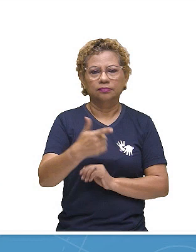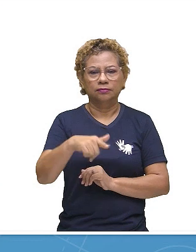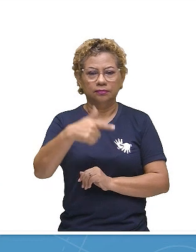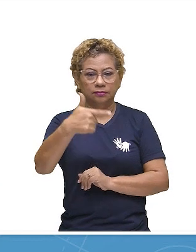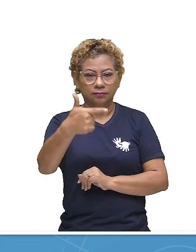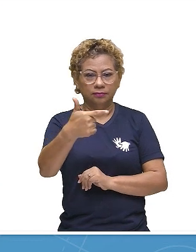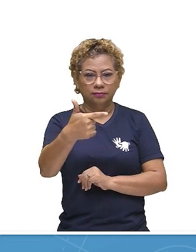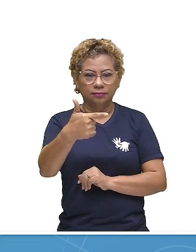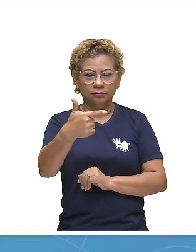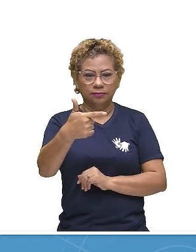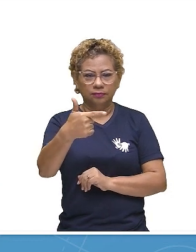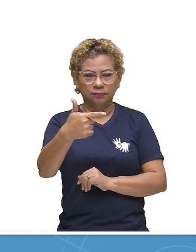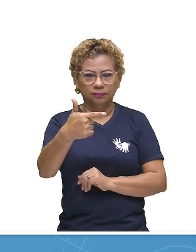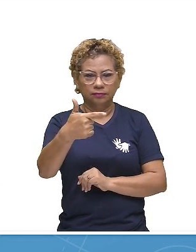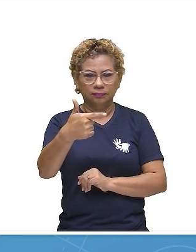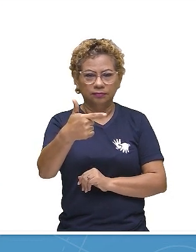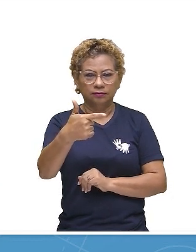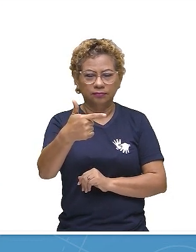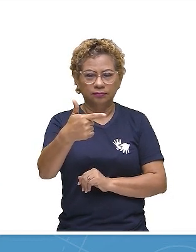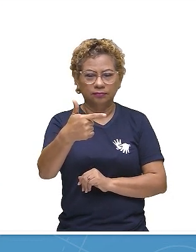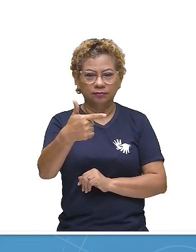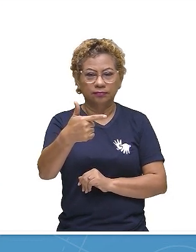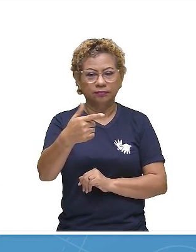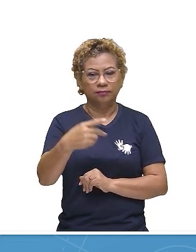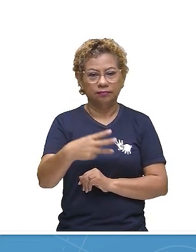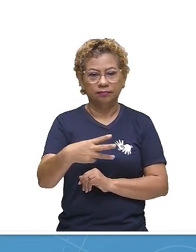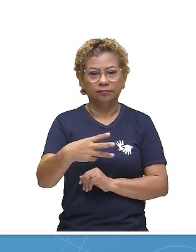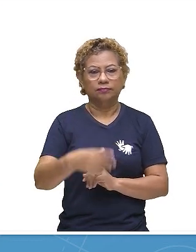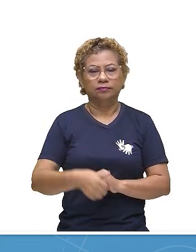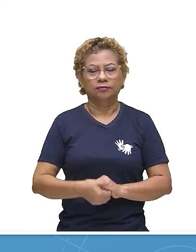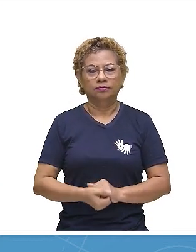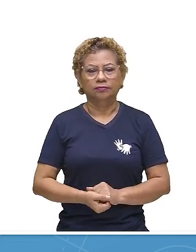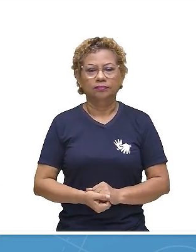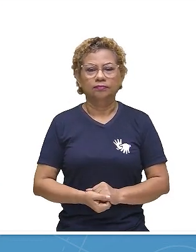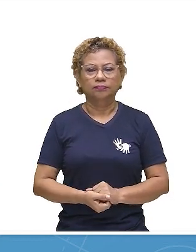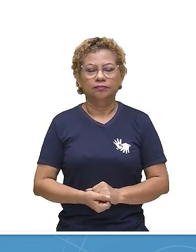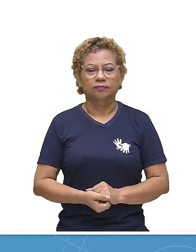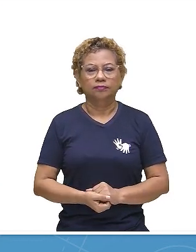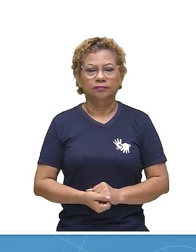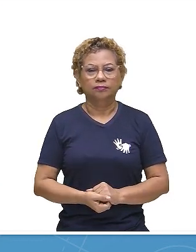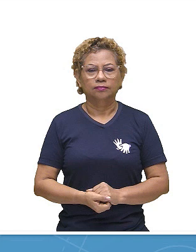E raiz cúbica de 27, 3.